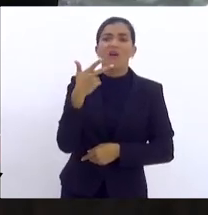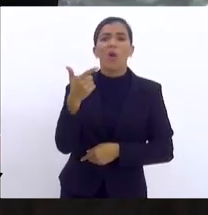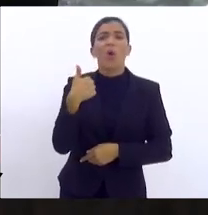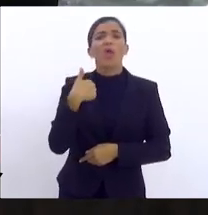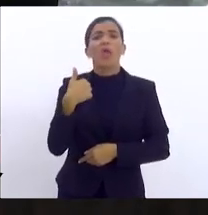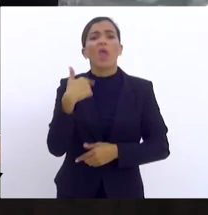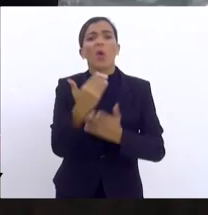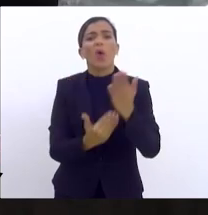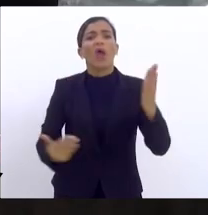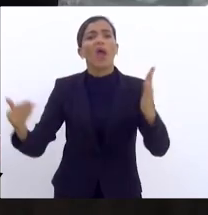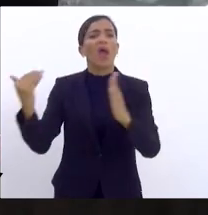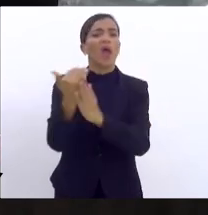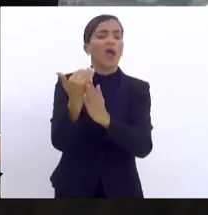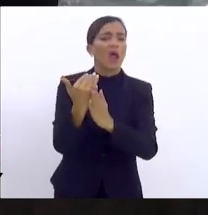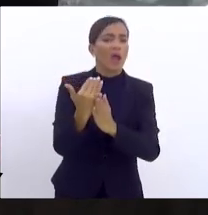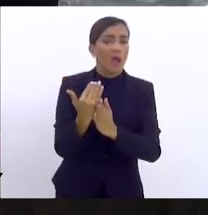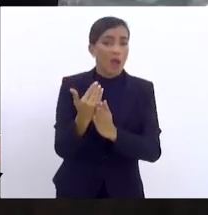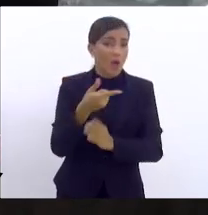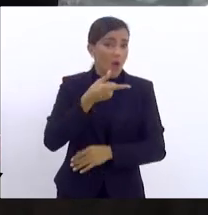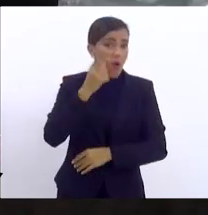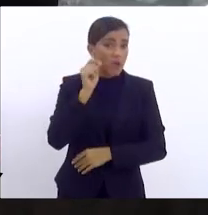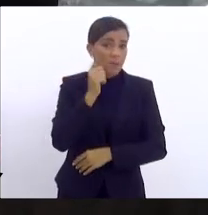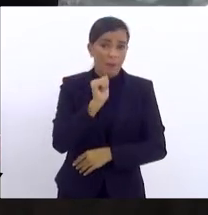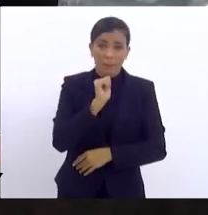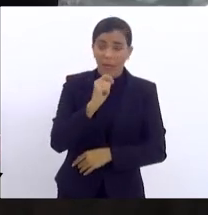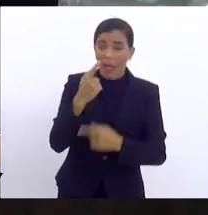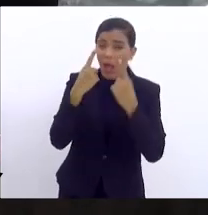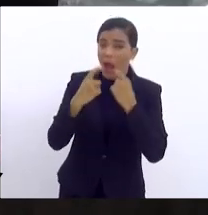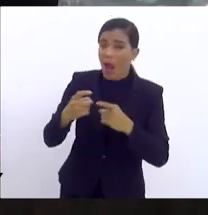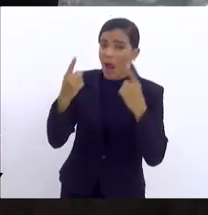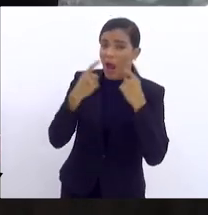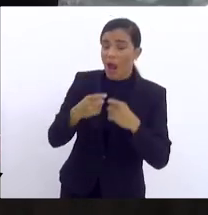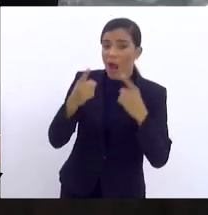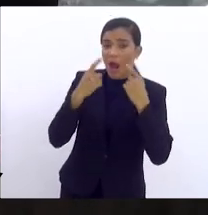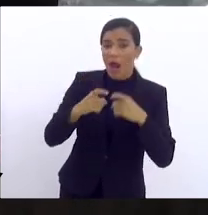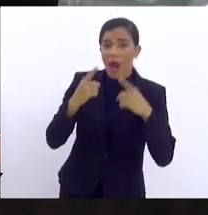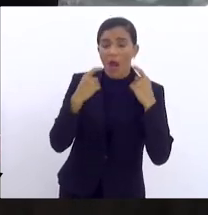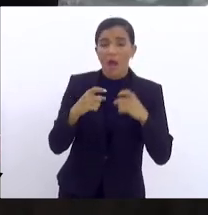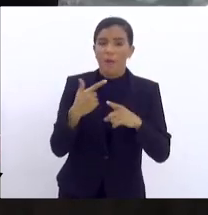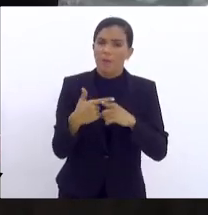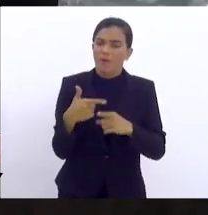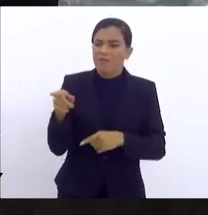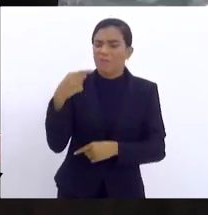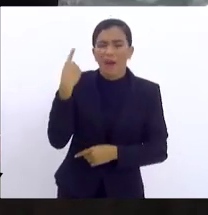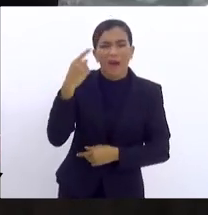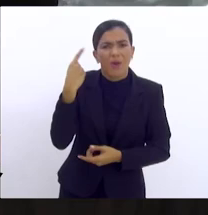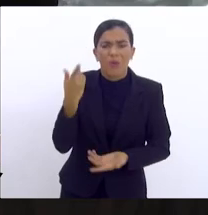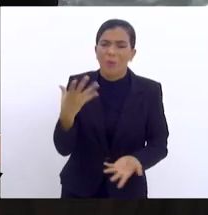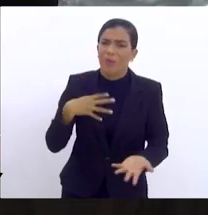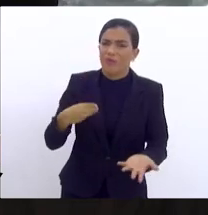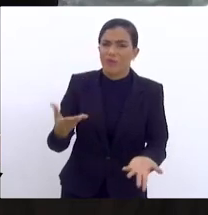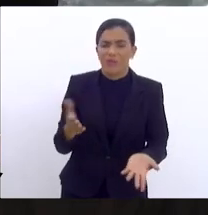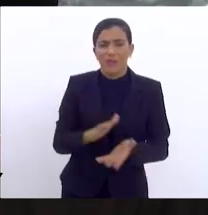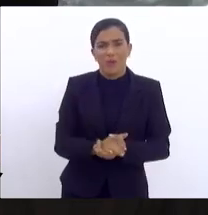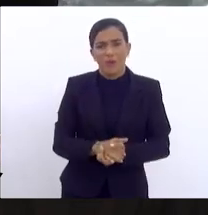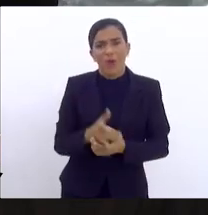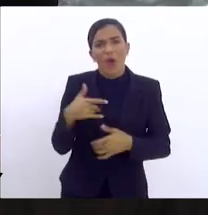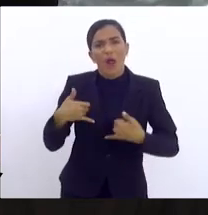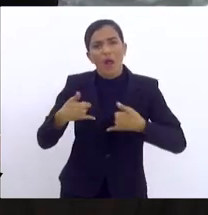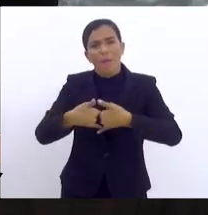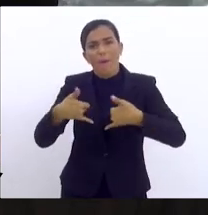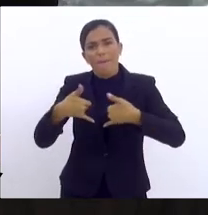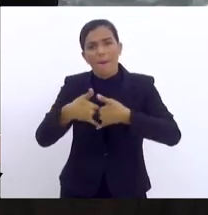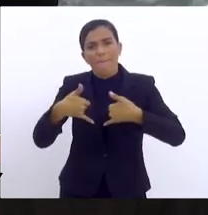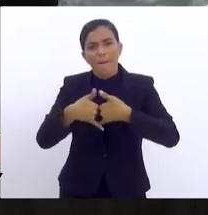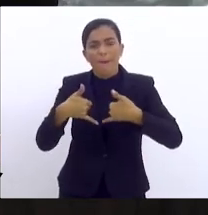além ontem minha mãe tava chorando cara chorando porque falou Pô você é maluco que toda hora tô falando telefone não